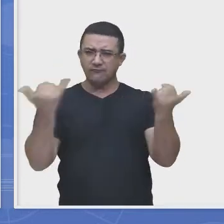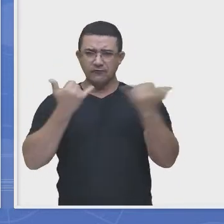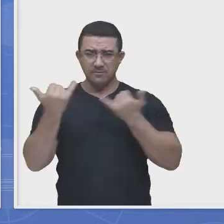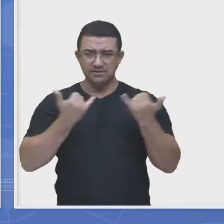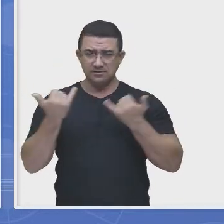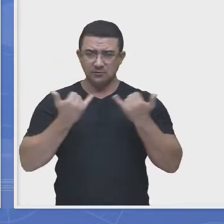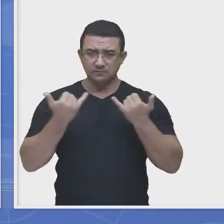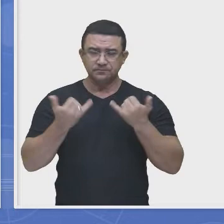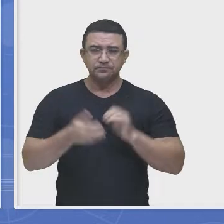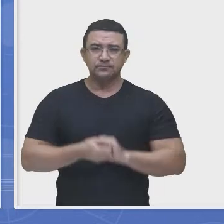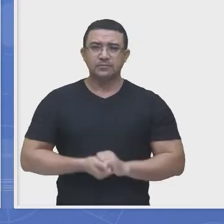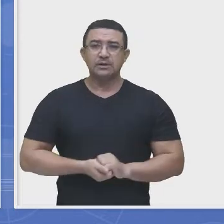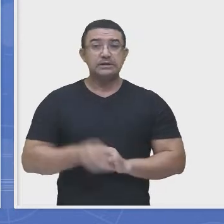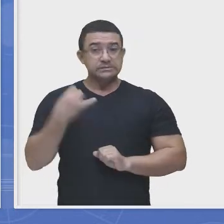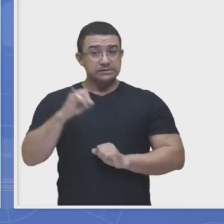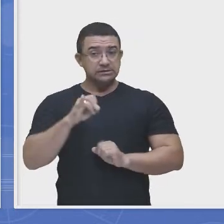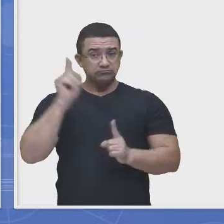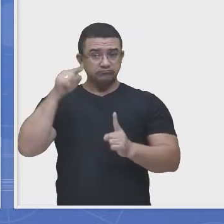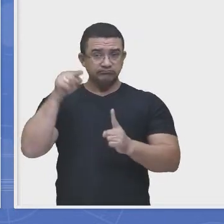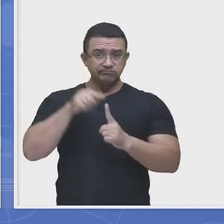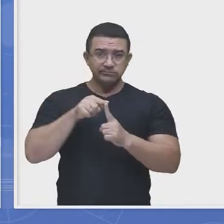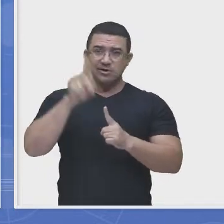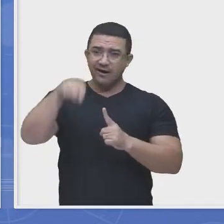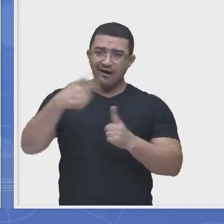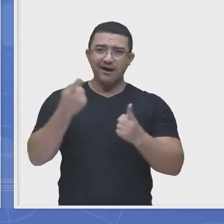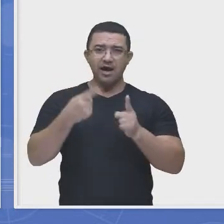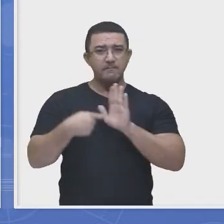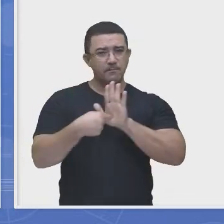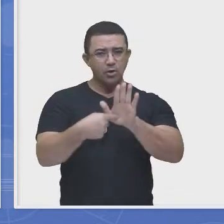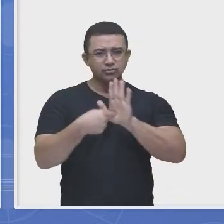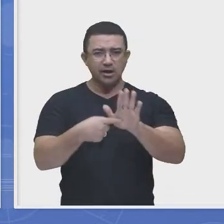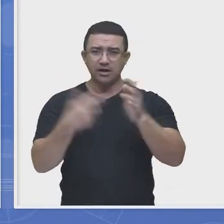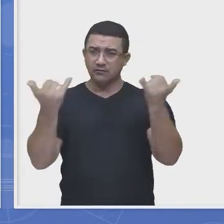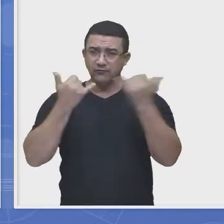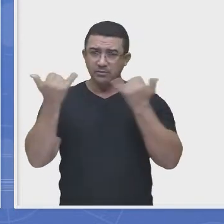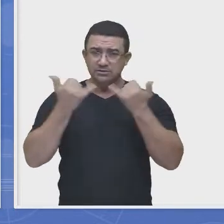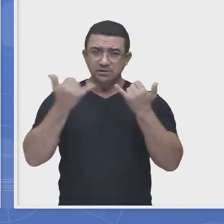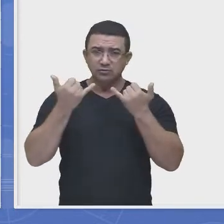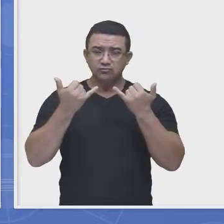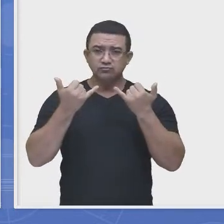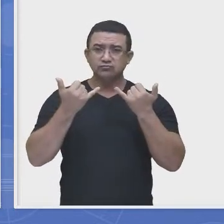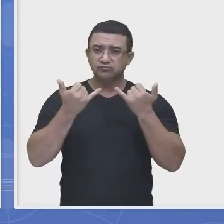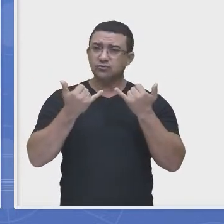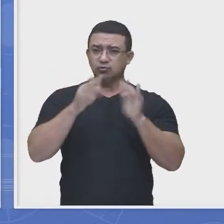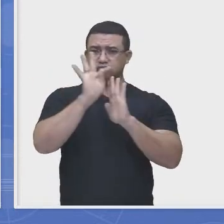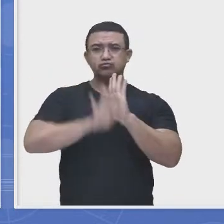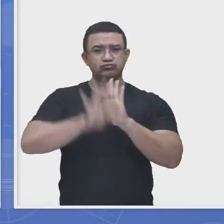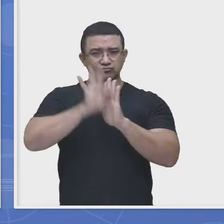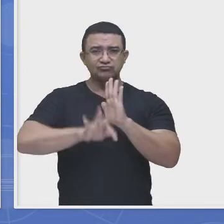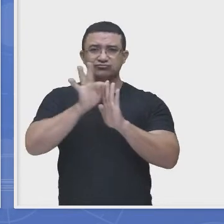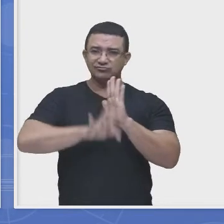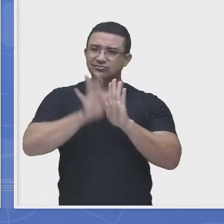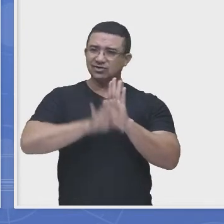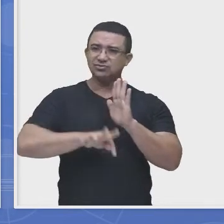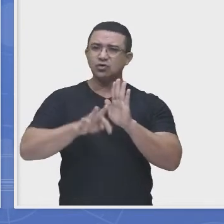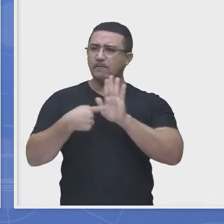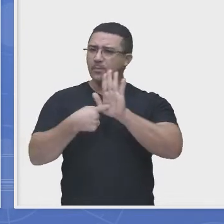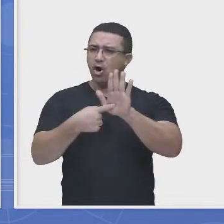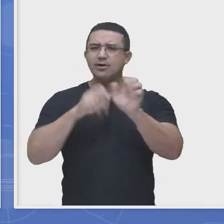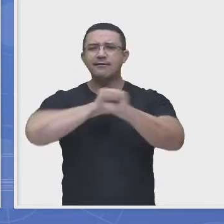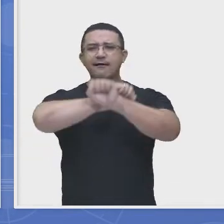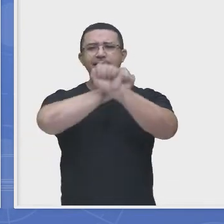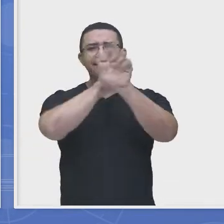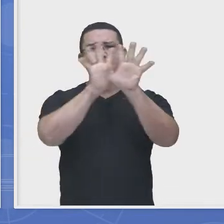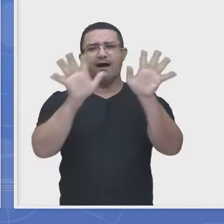informações, certo? Então, se a função dele é apresentar informações, ele vai fazer isso de maneira muito clara, certo?